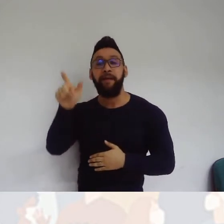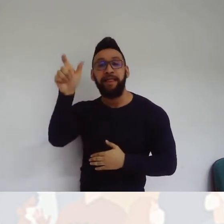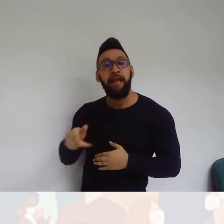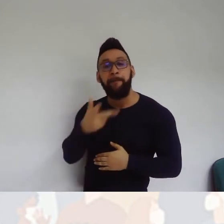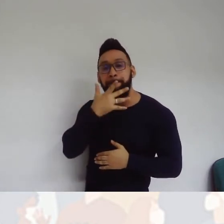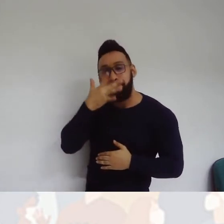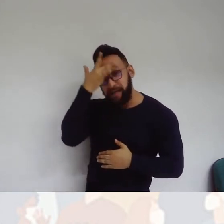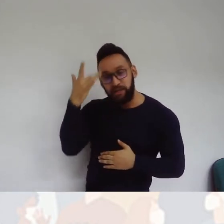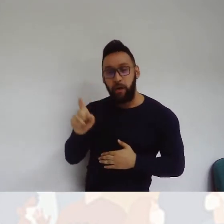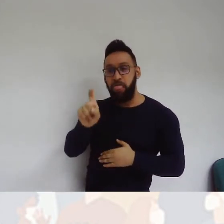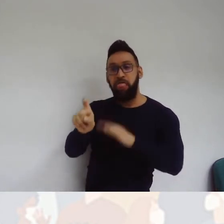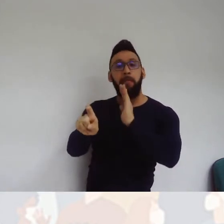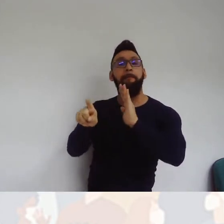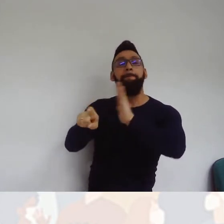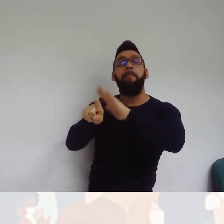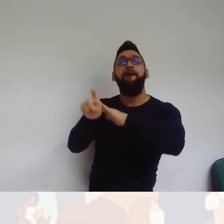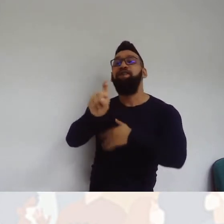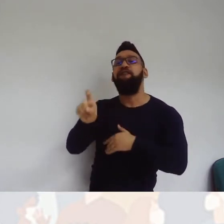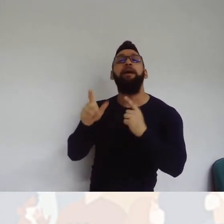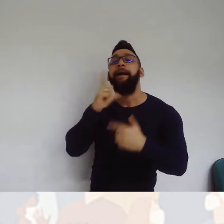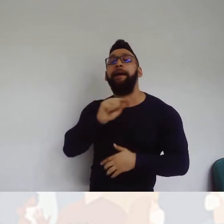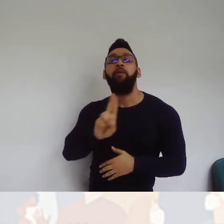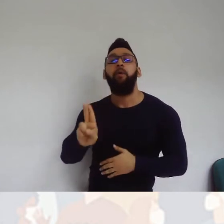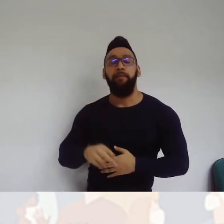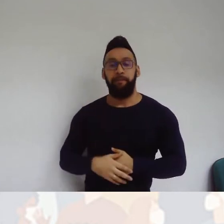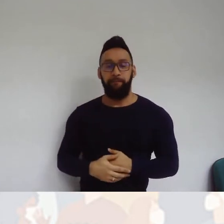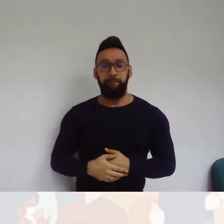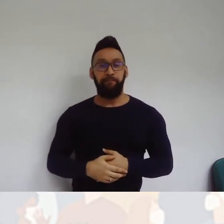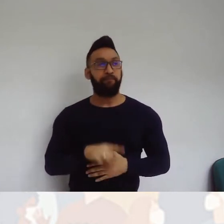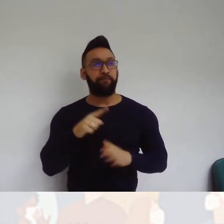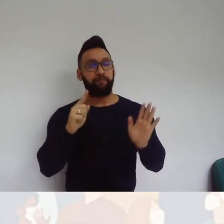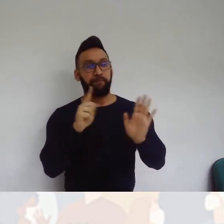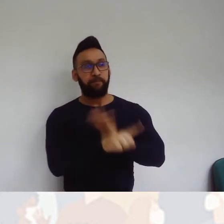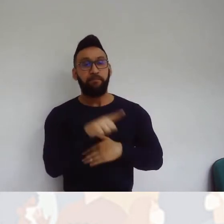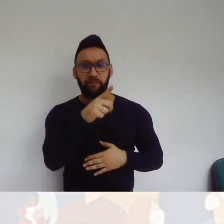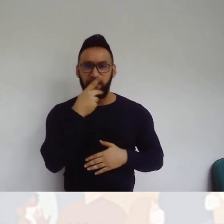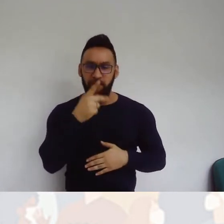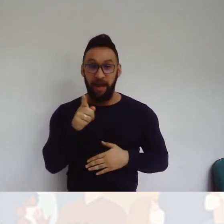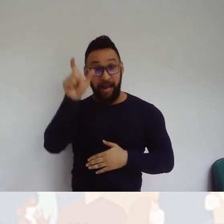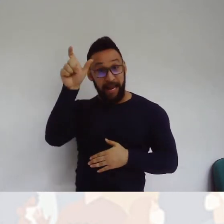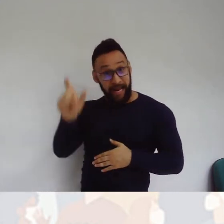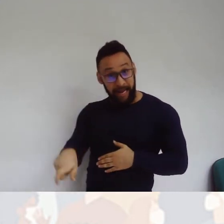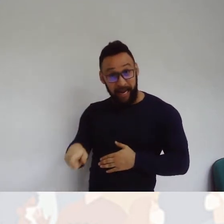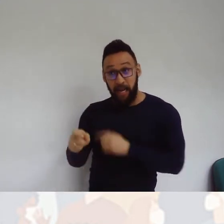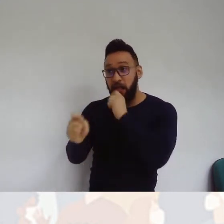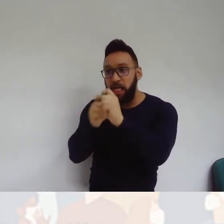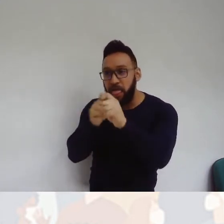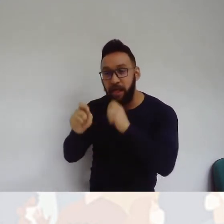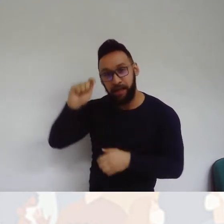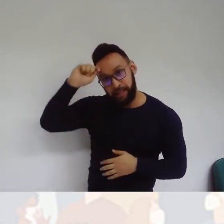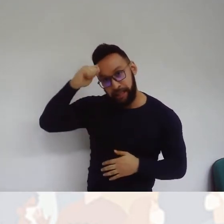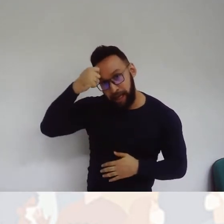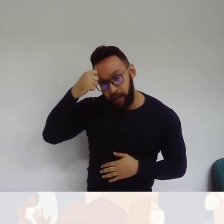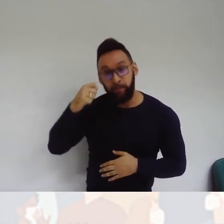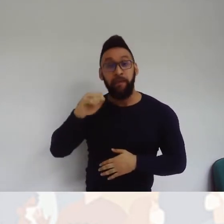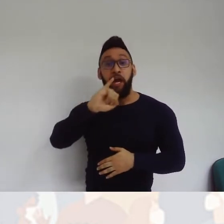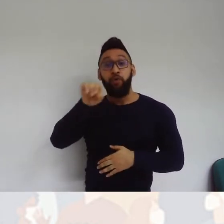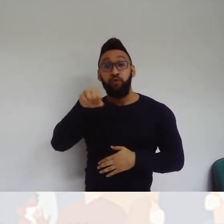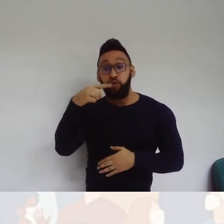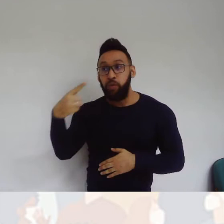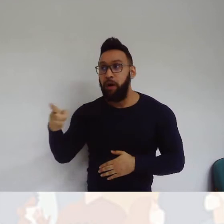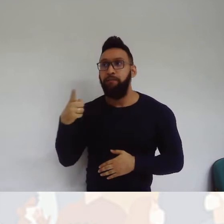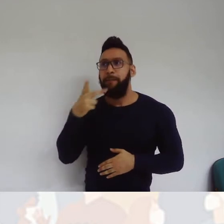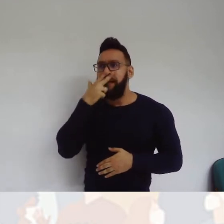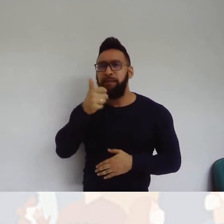Professor, você trata da solidão do seu participante, um homem negro, e você fala dos esforços de João para conseguir